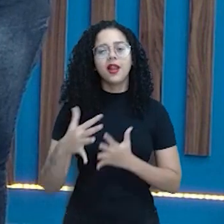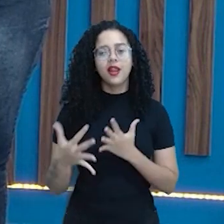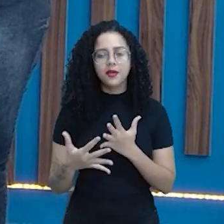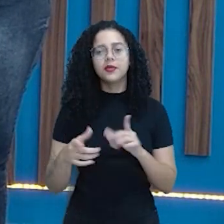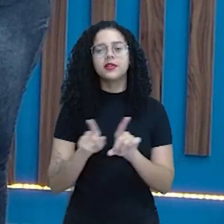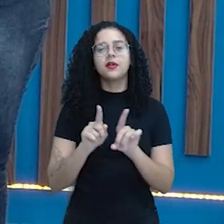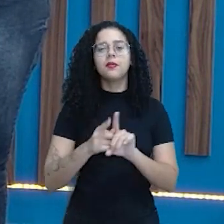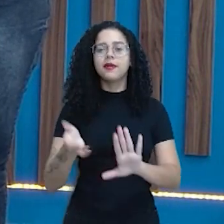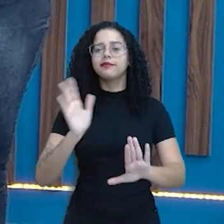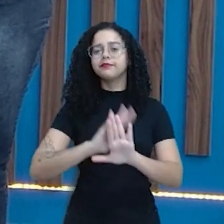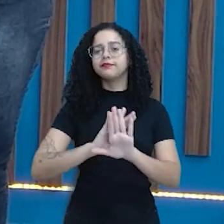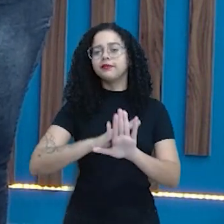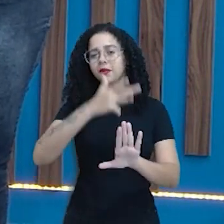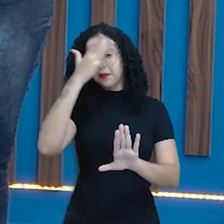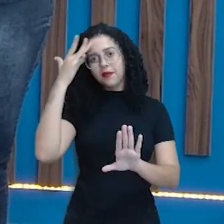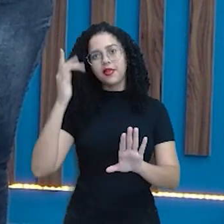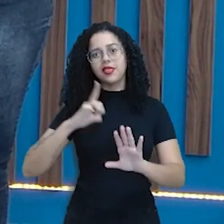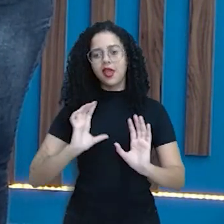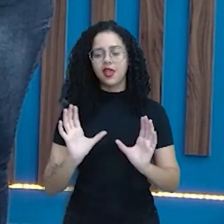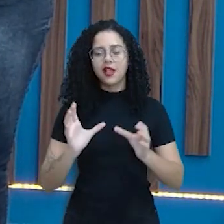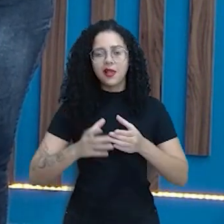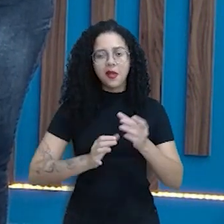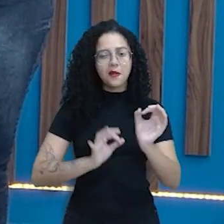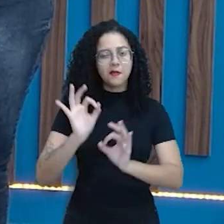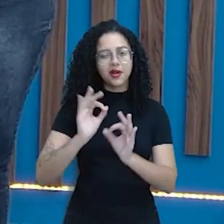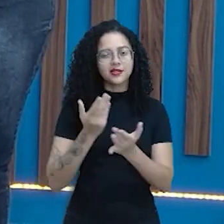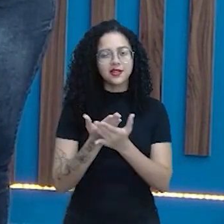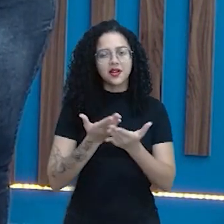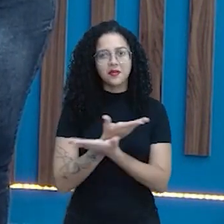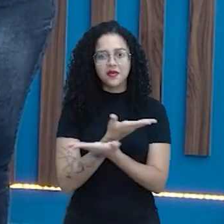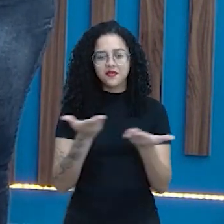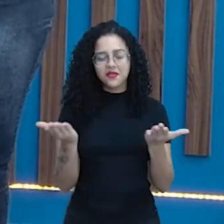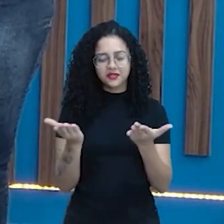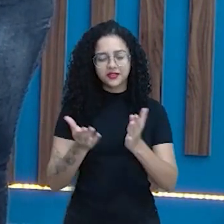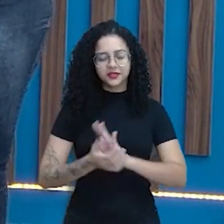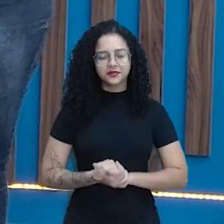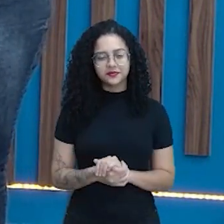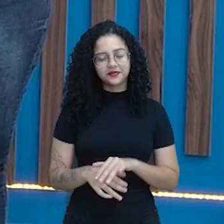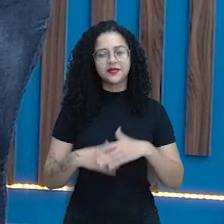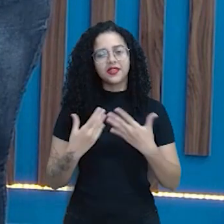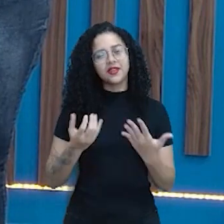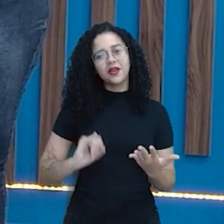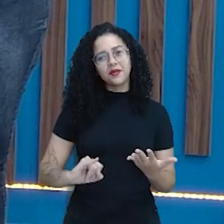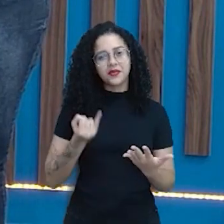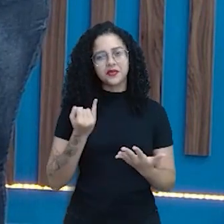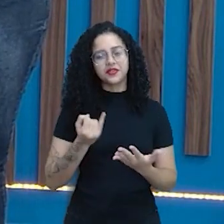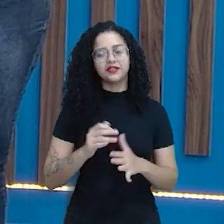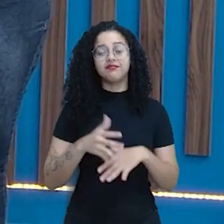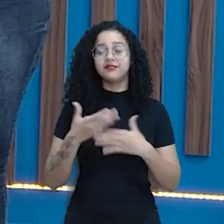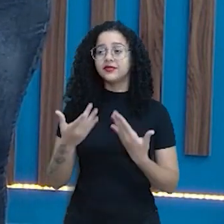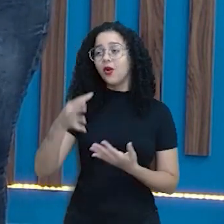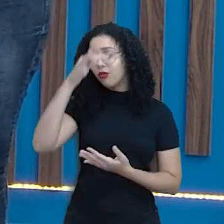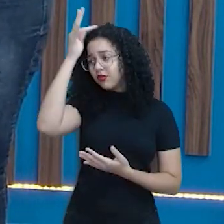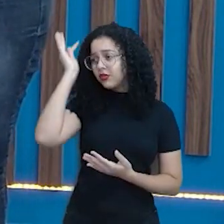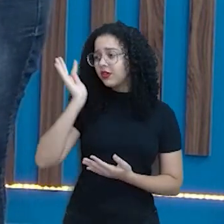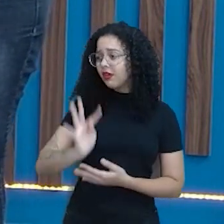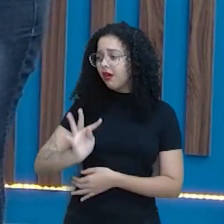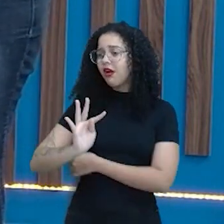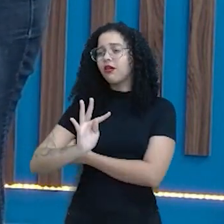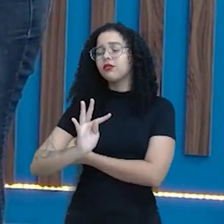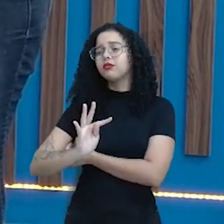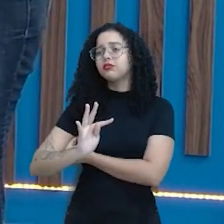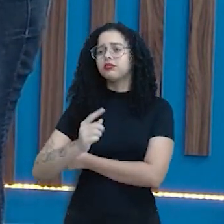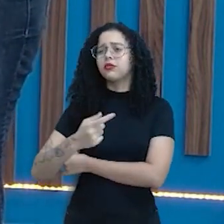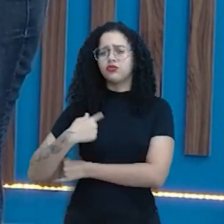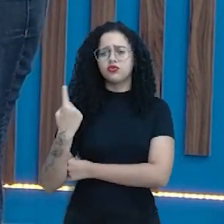Libras, Jonas, Davidson. Gente, tem uma equipe preparando essa aula para você. Então, aproveita. Tiago, disse que eu não estava com